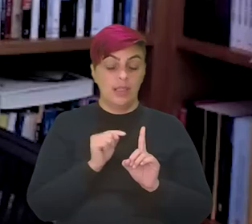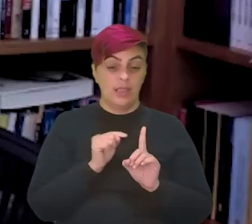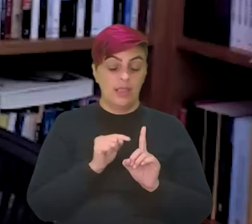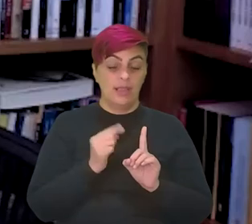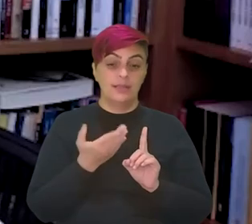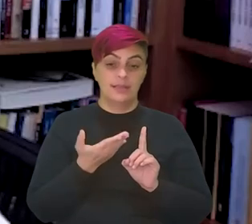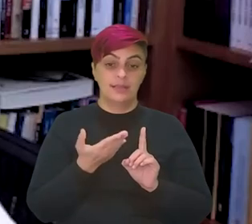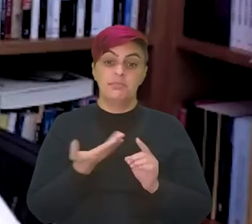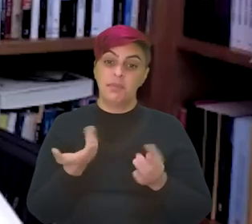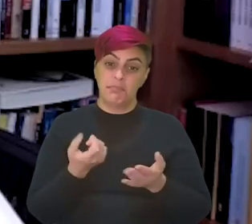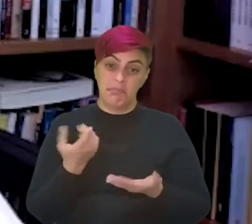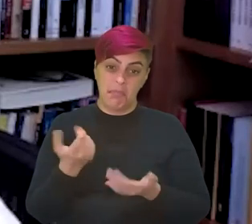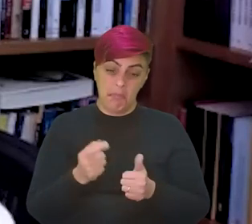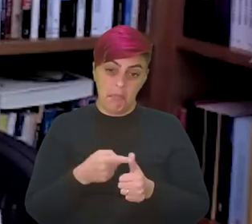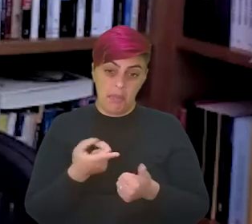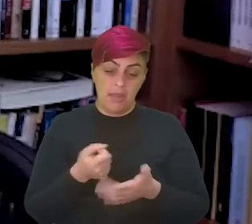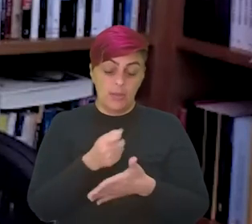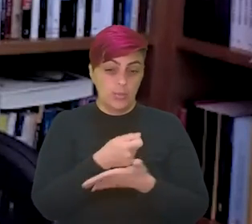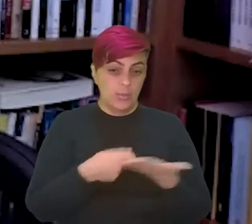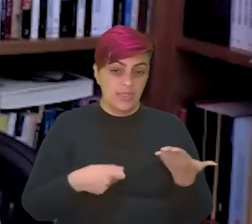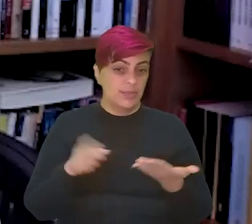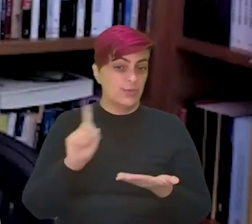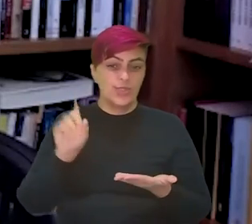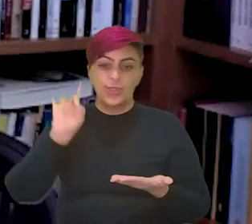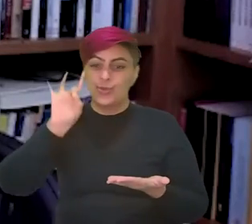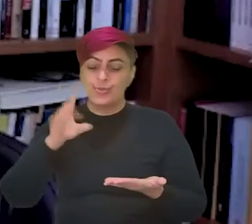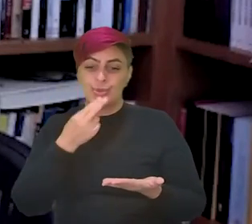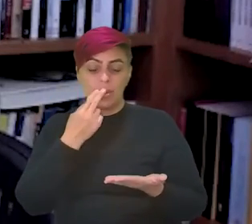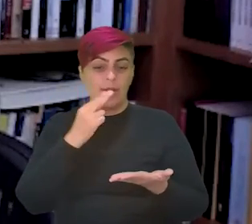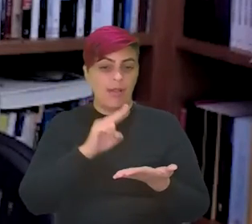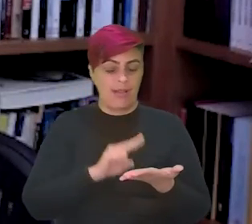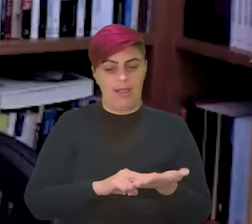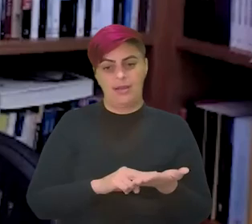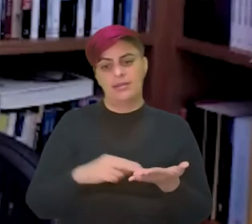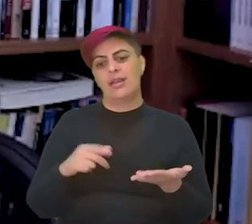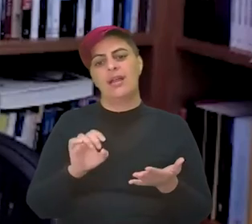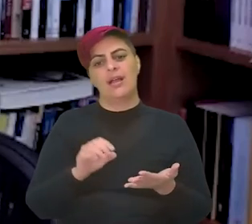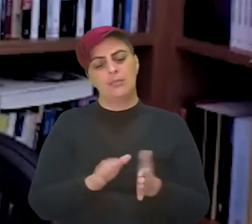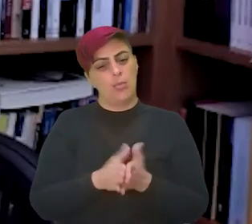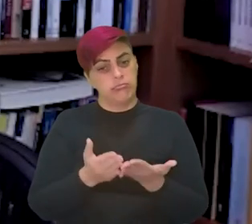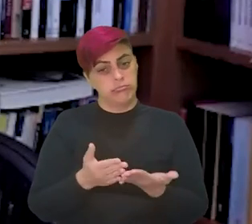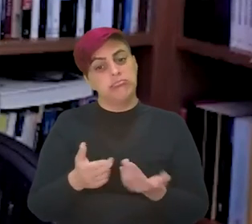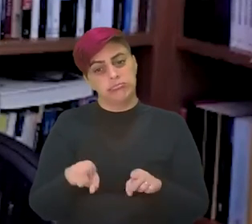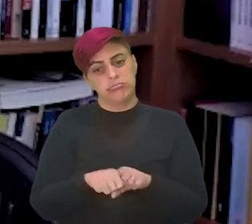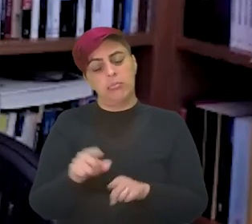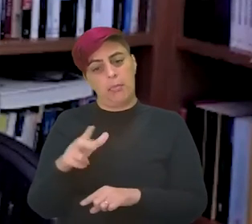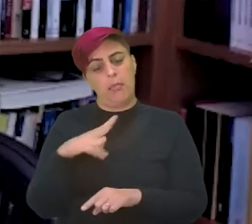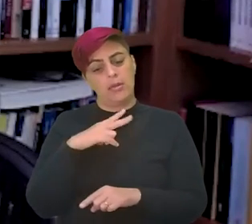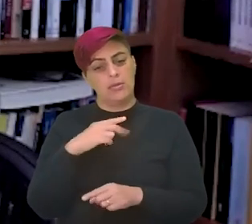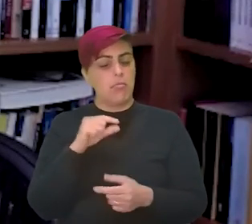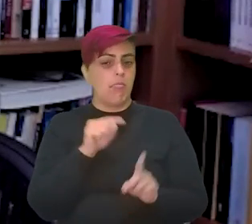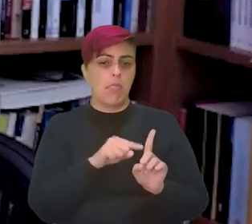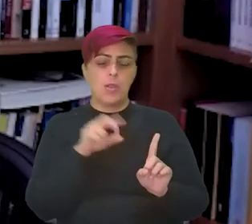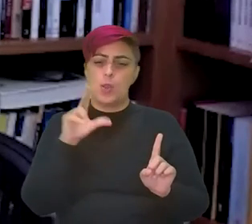ele era o primeiro, eram textos, não só os diários como as cartas, eram textos privados.